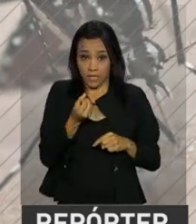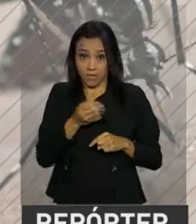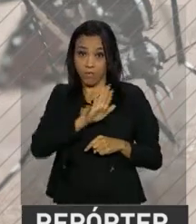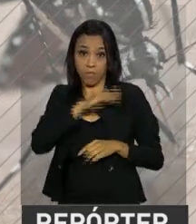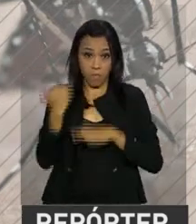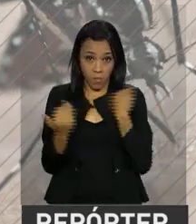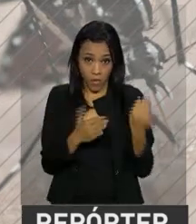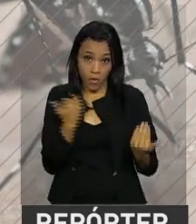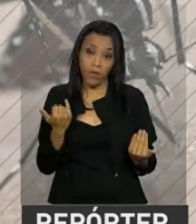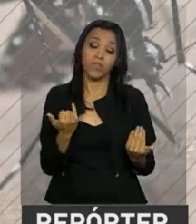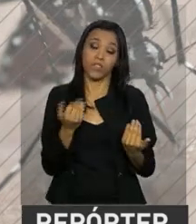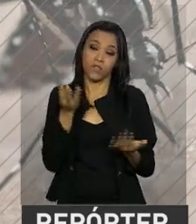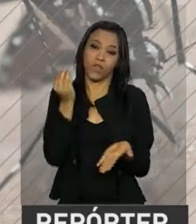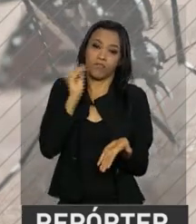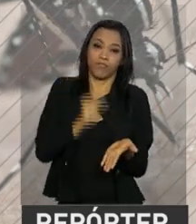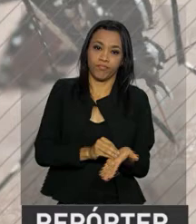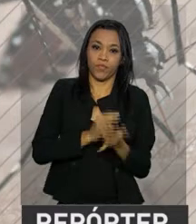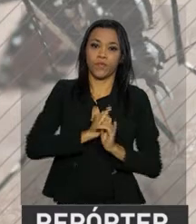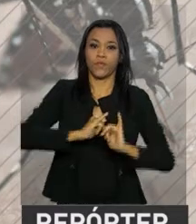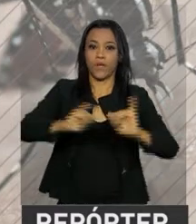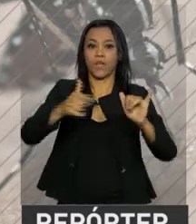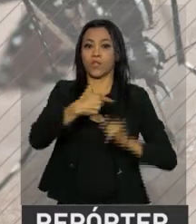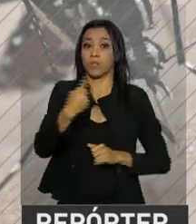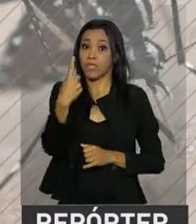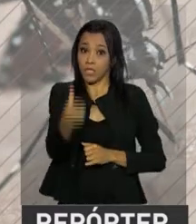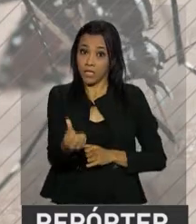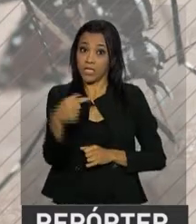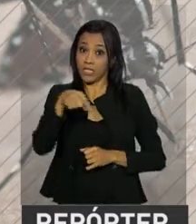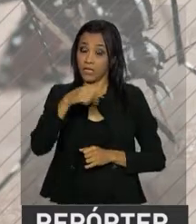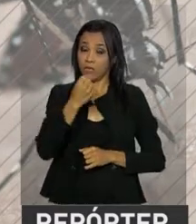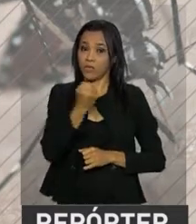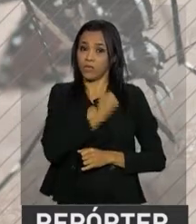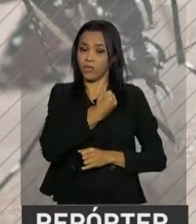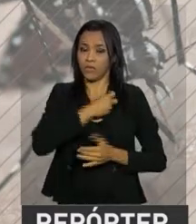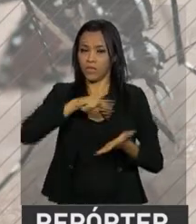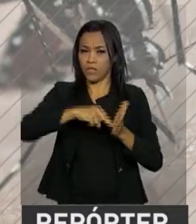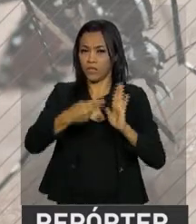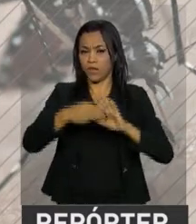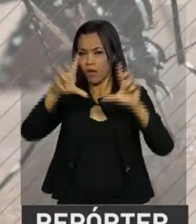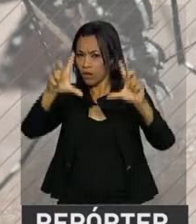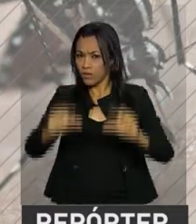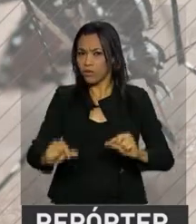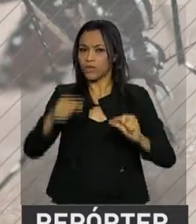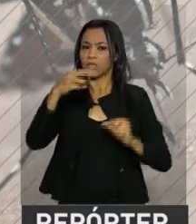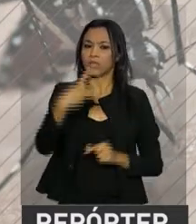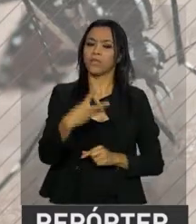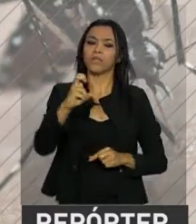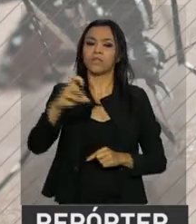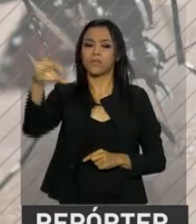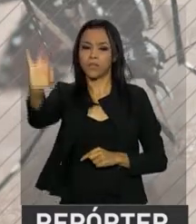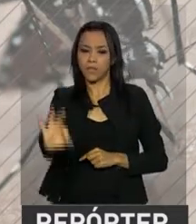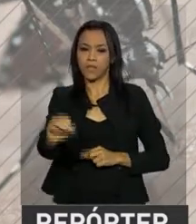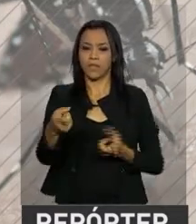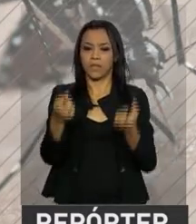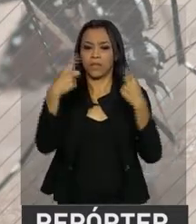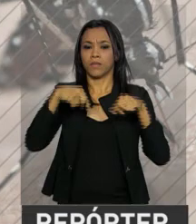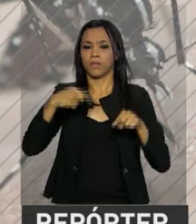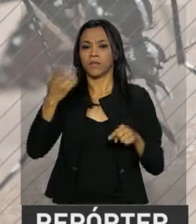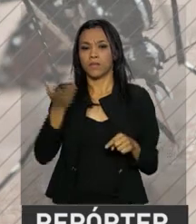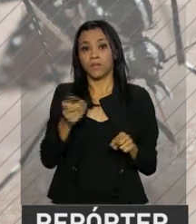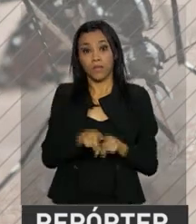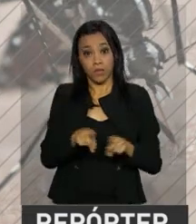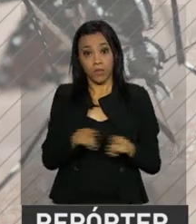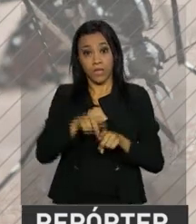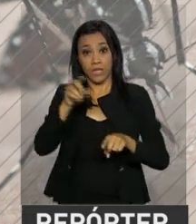pela doença em 2016. O número representa uma redução de mais de 35%. Os casos prováveis de